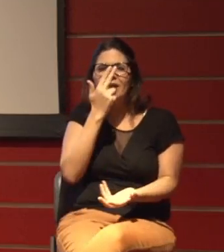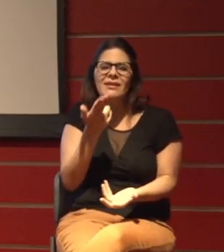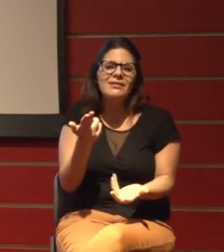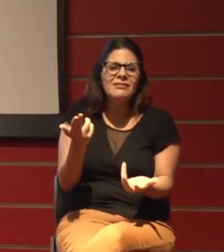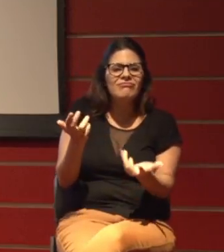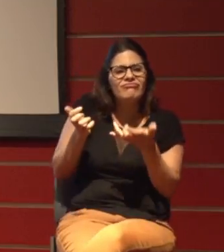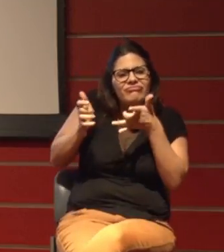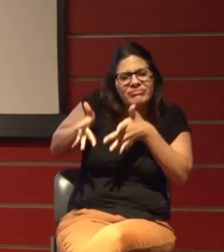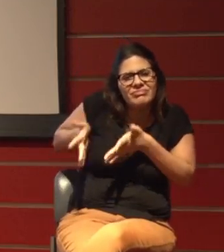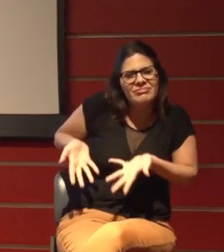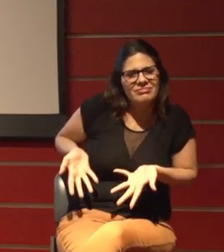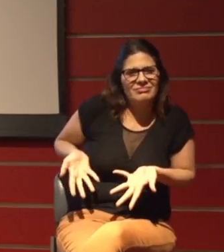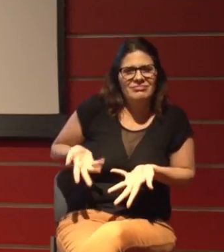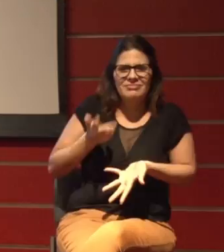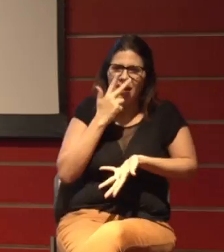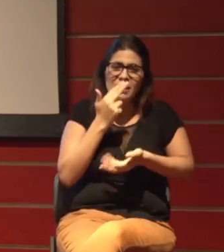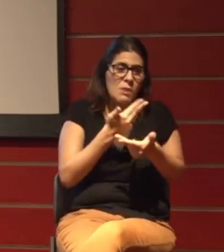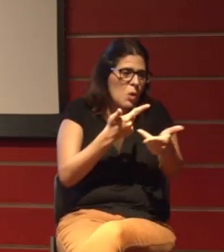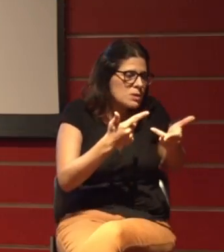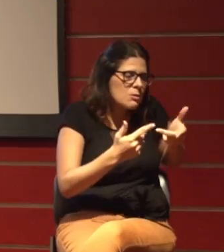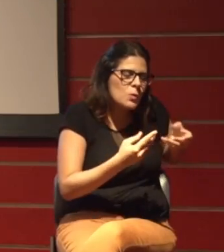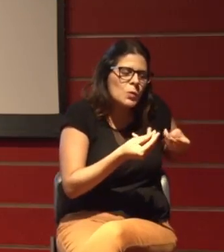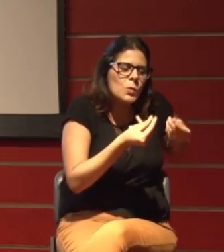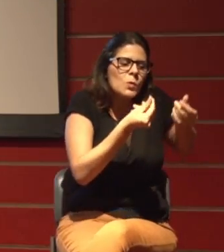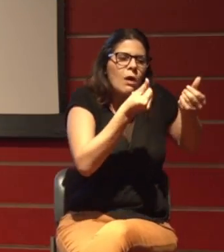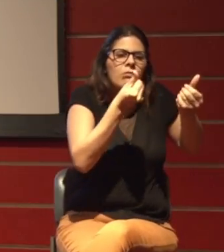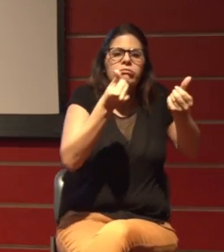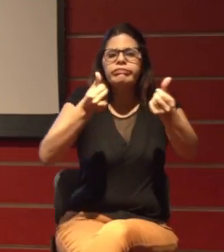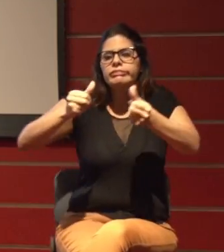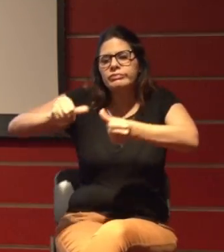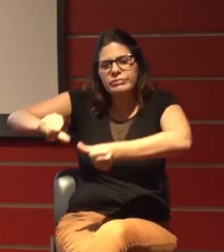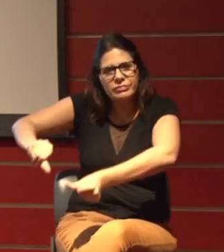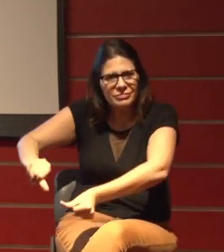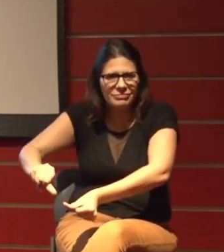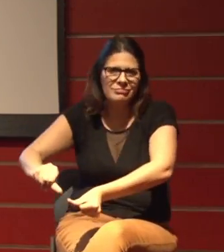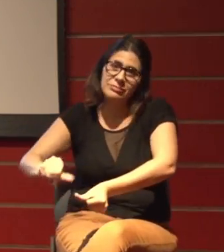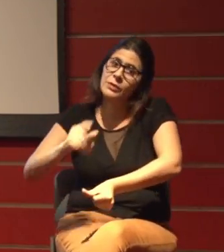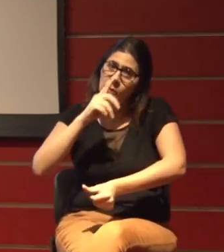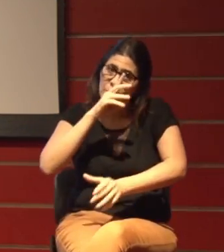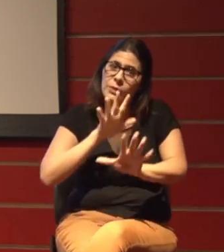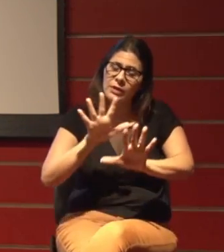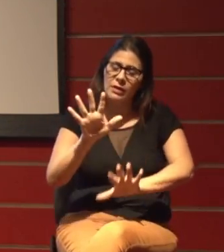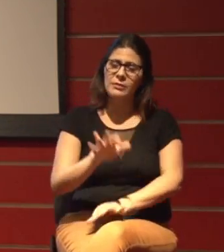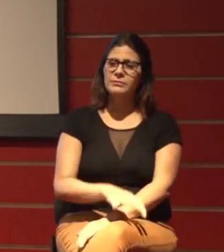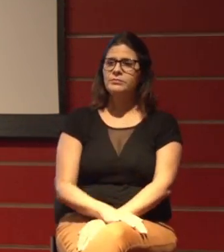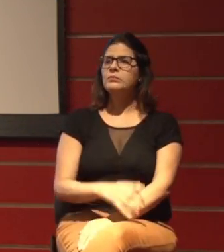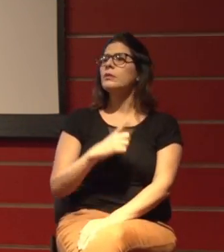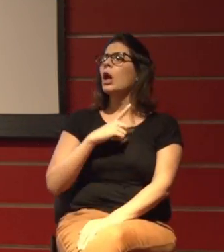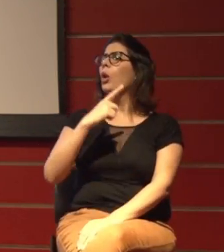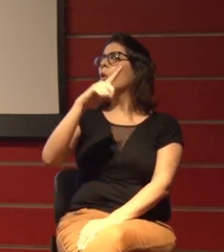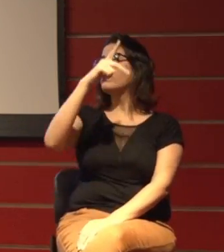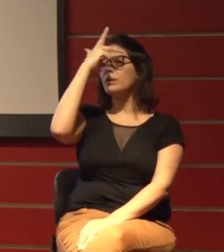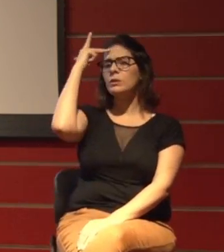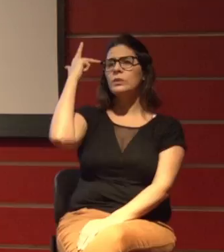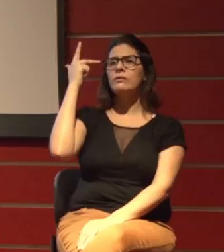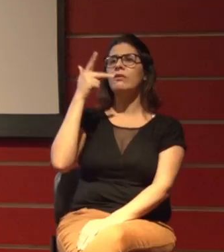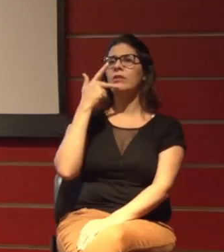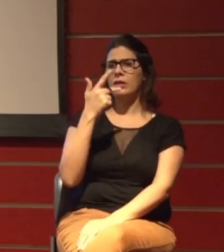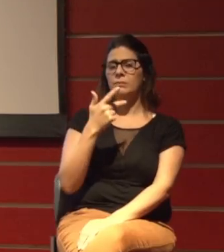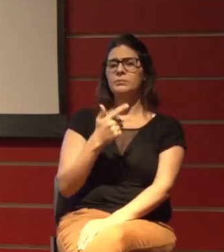ali assim tem mais uma eh